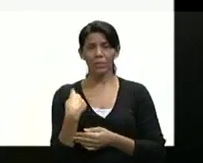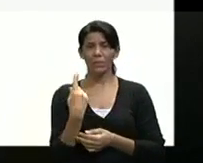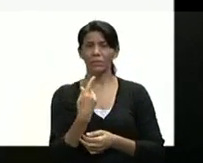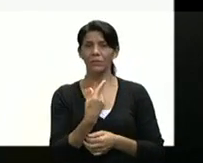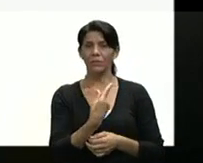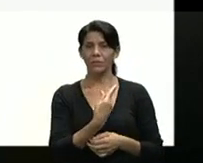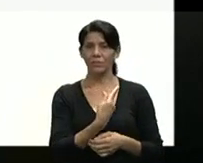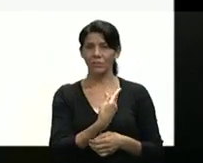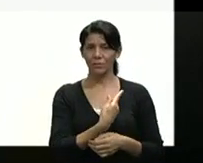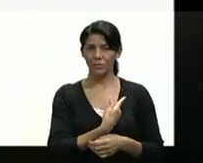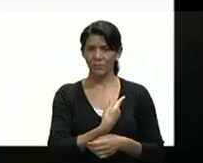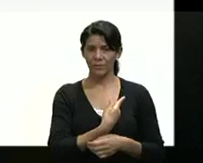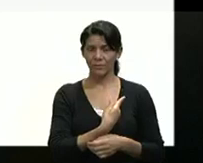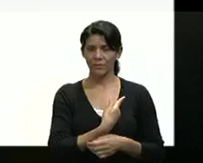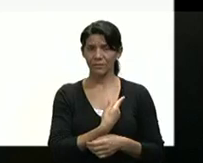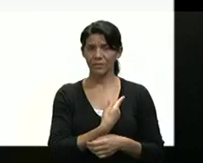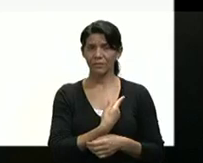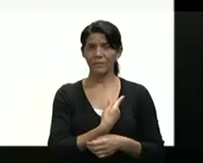nossa